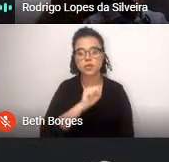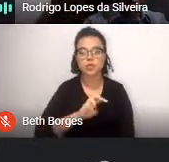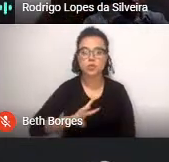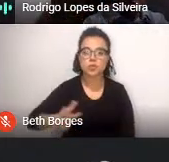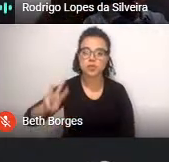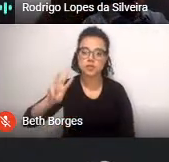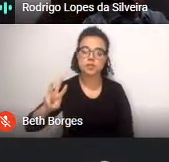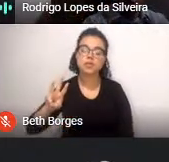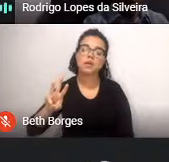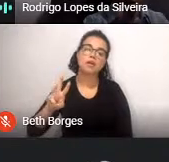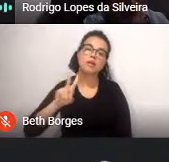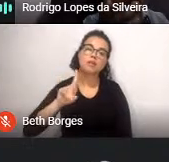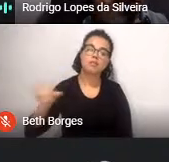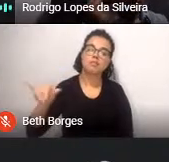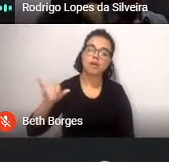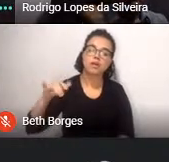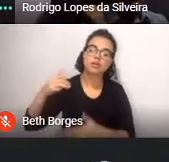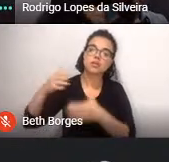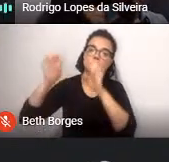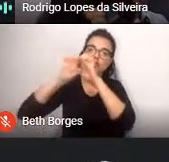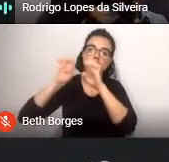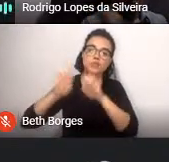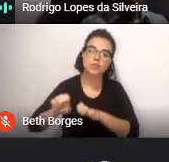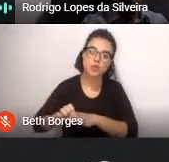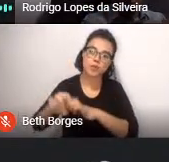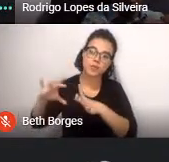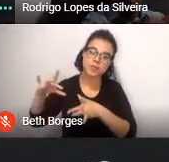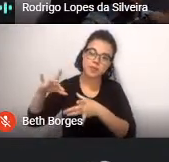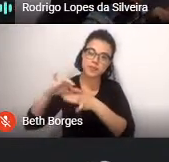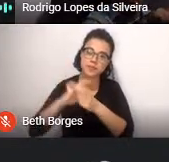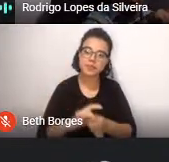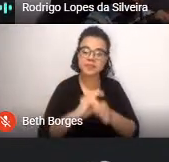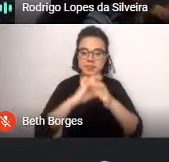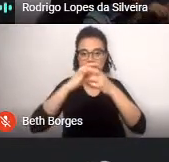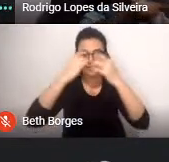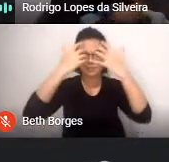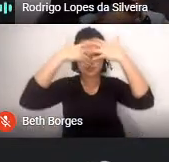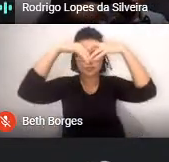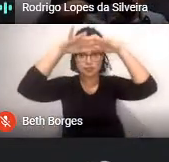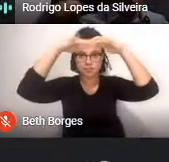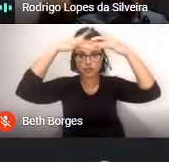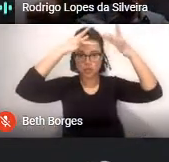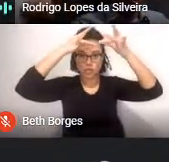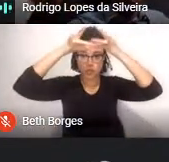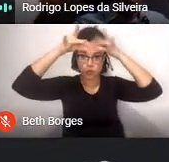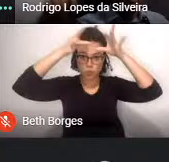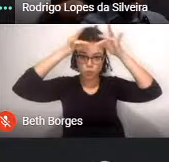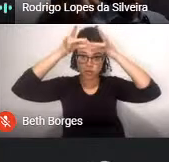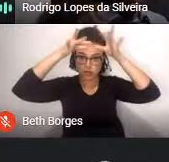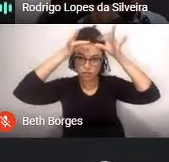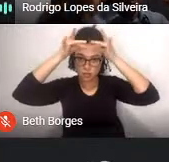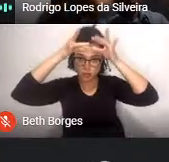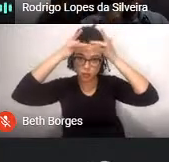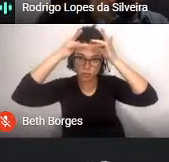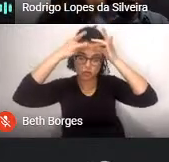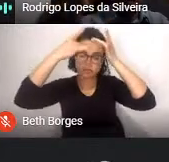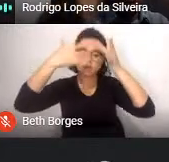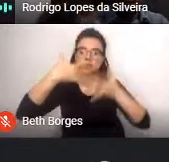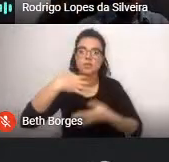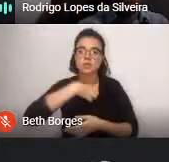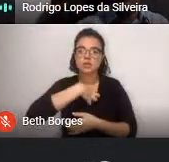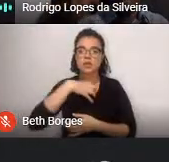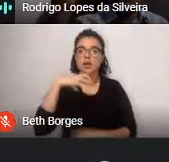vinculando e trazendo para o nosso cognitivo esse enfrentamento dentro de um processo de dessensibilização de uma maneira